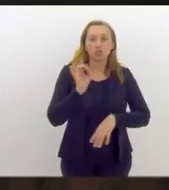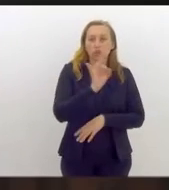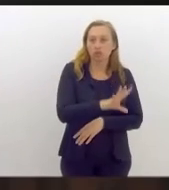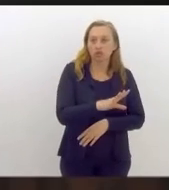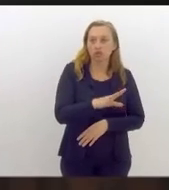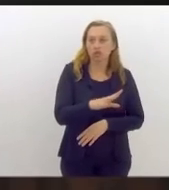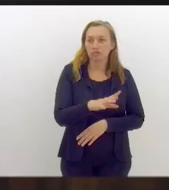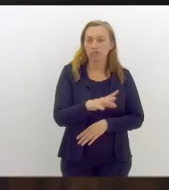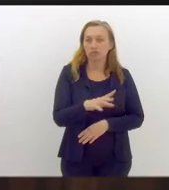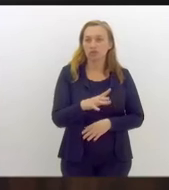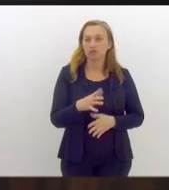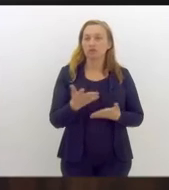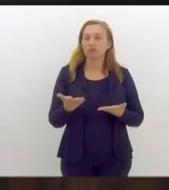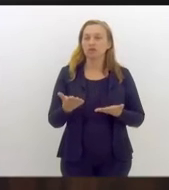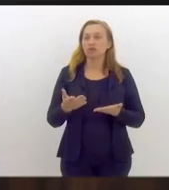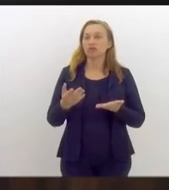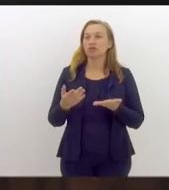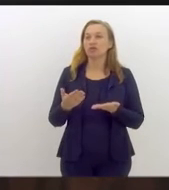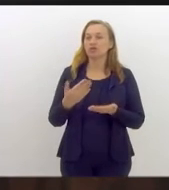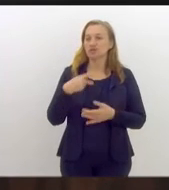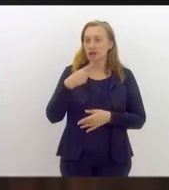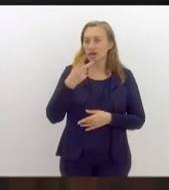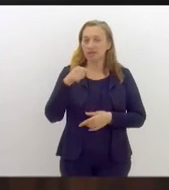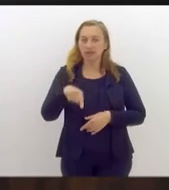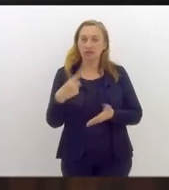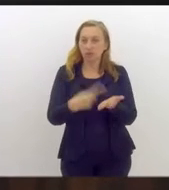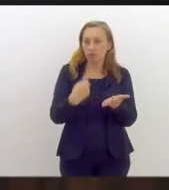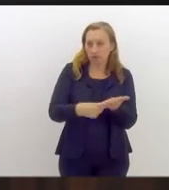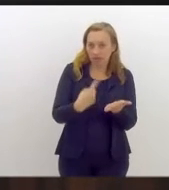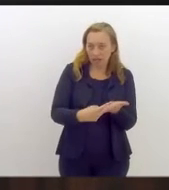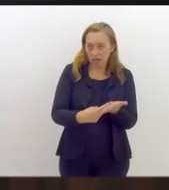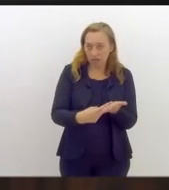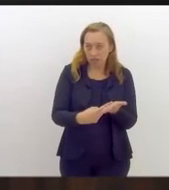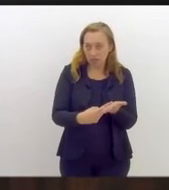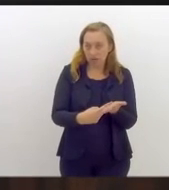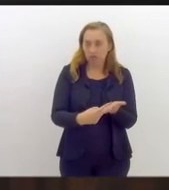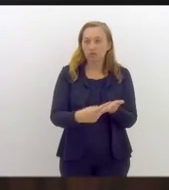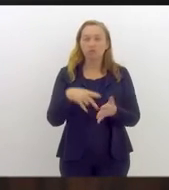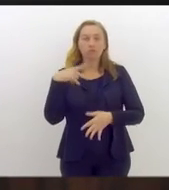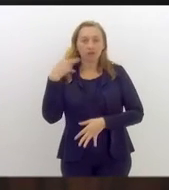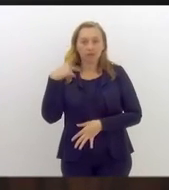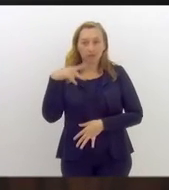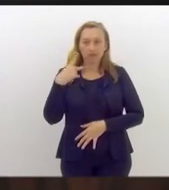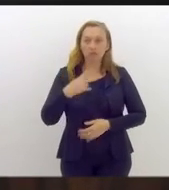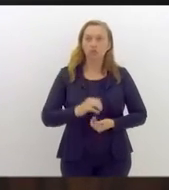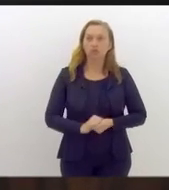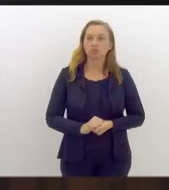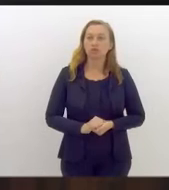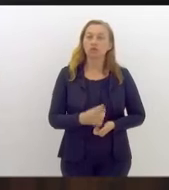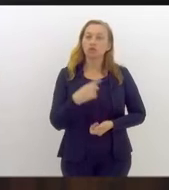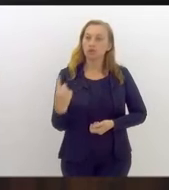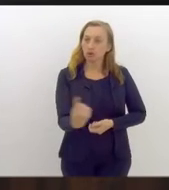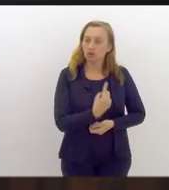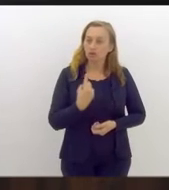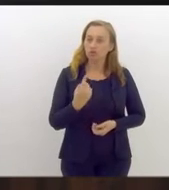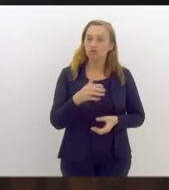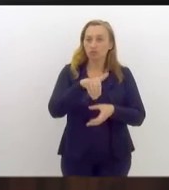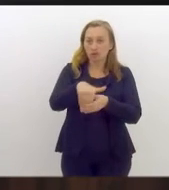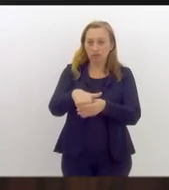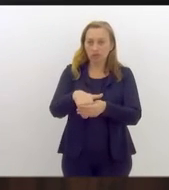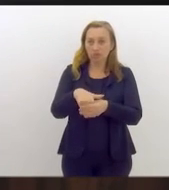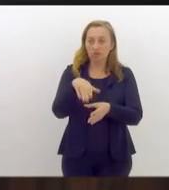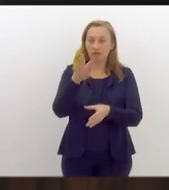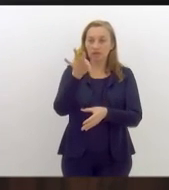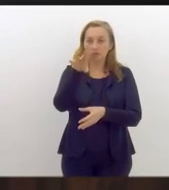Em discussão única, conforme foi concedido aqui, combinado com o Parlamento, nós estamos votando em